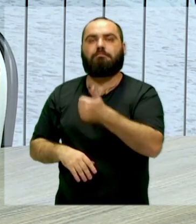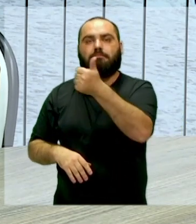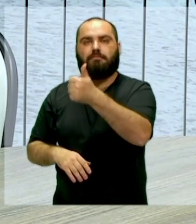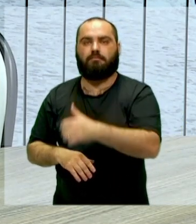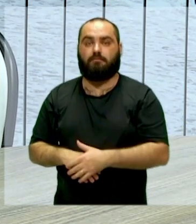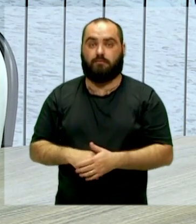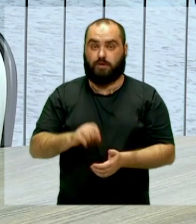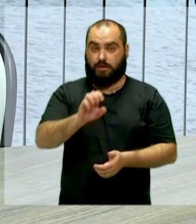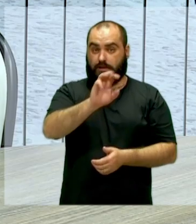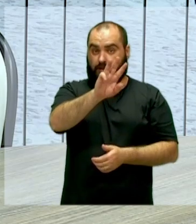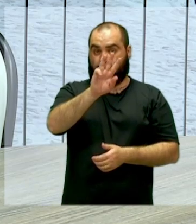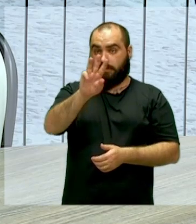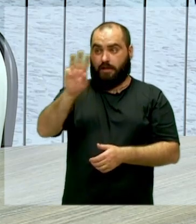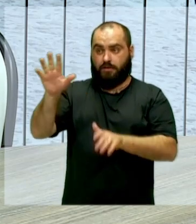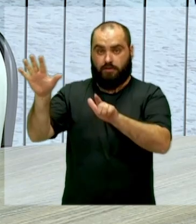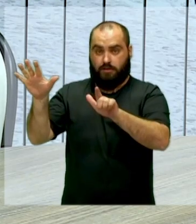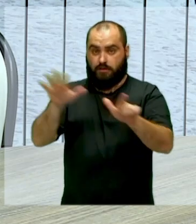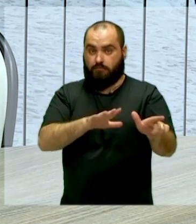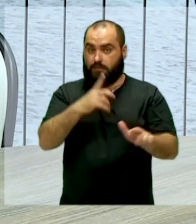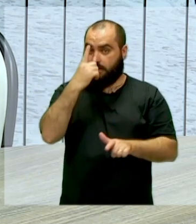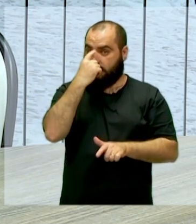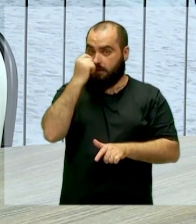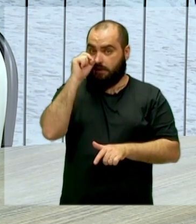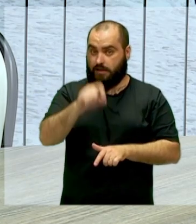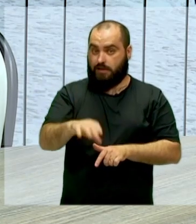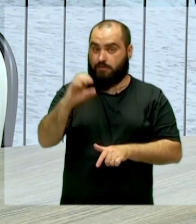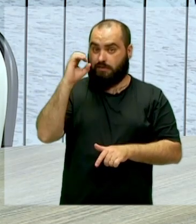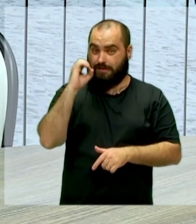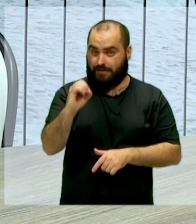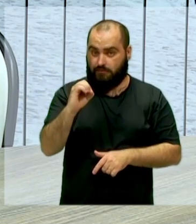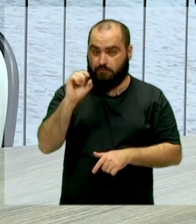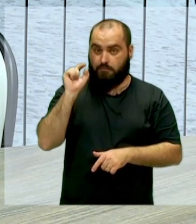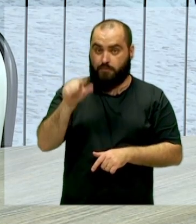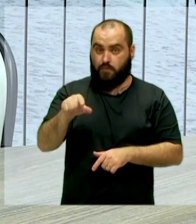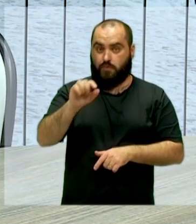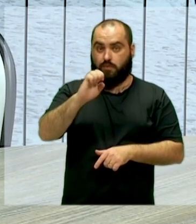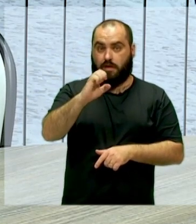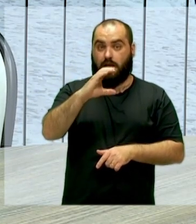site da semana Lixo Zero que é seman licho